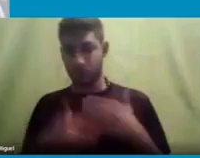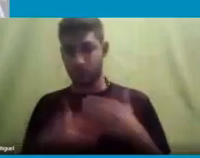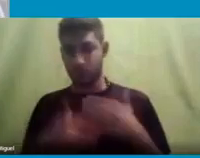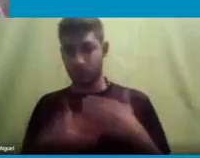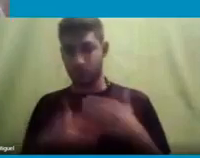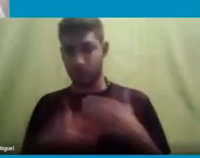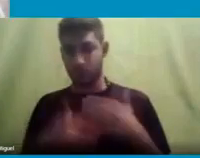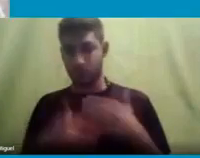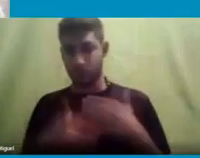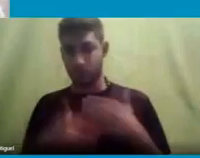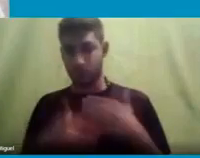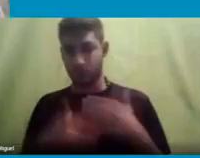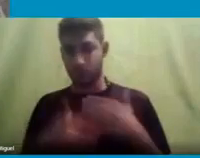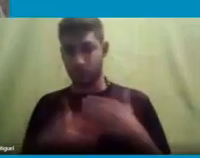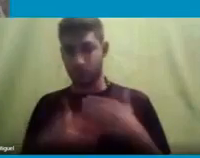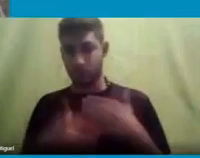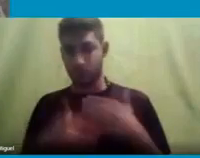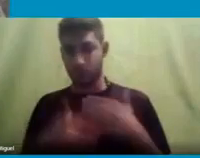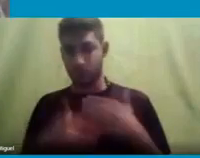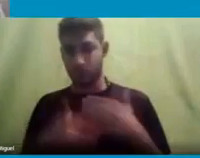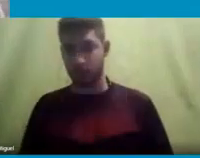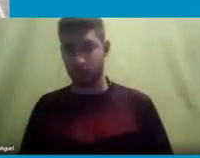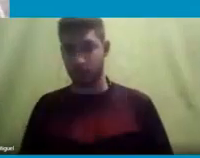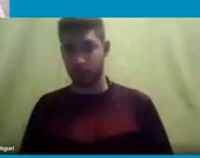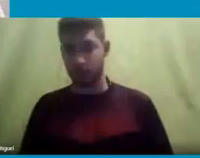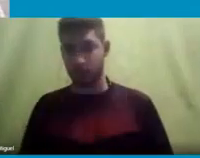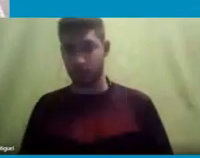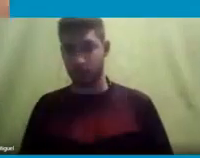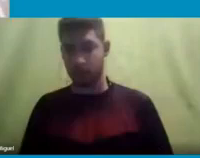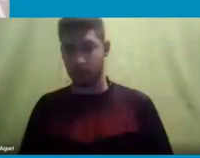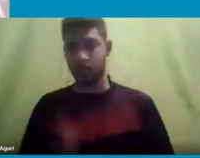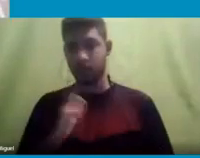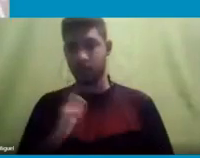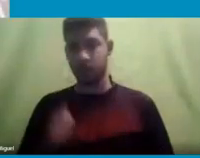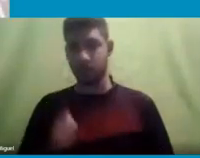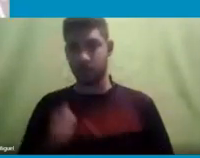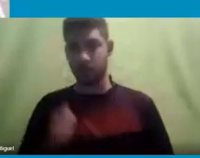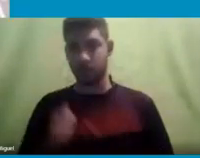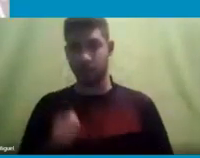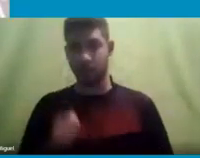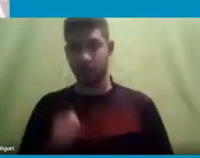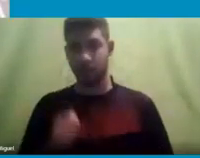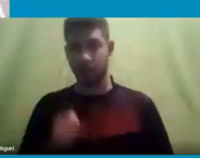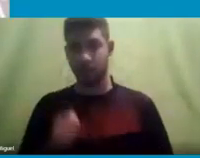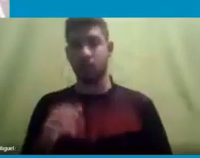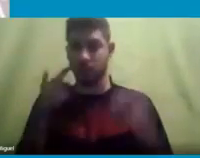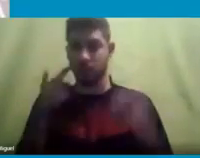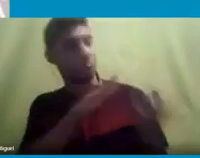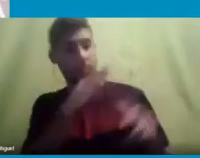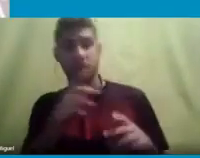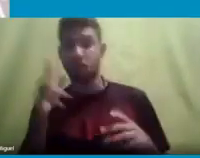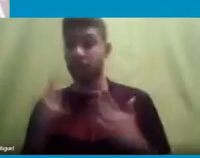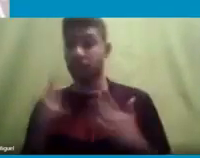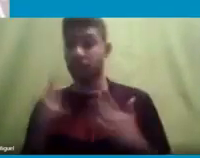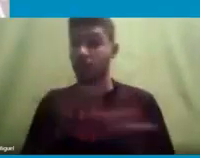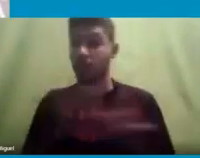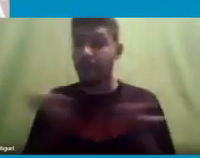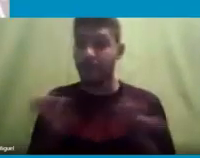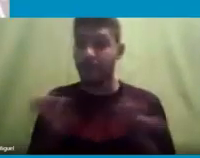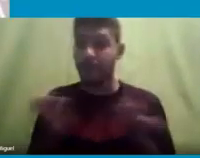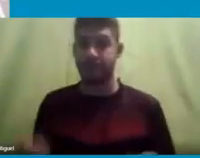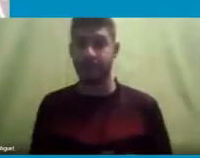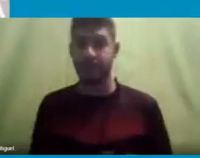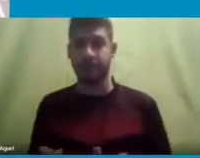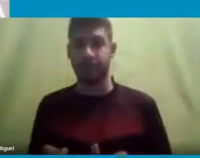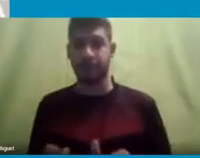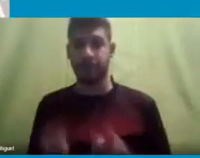Lei Caó, né, o crime de racismo. Isso vem conseguir agora. Tem menos de